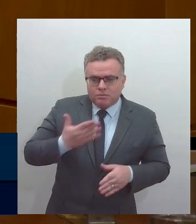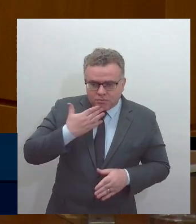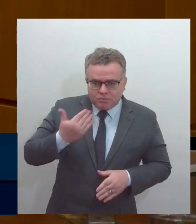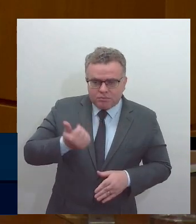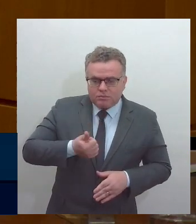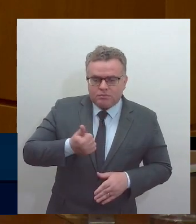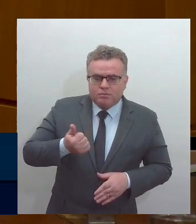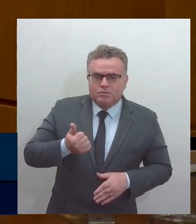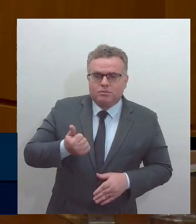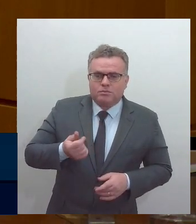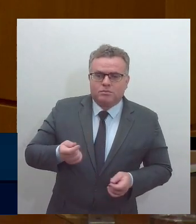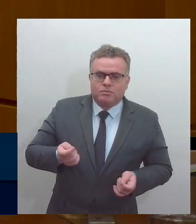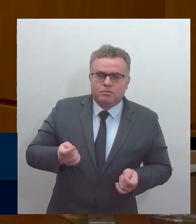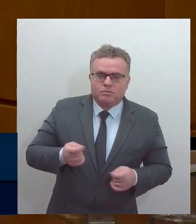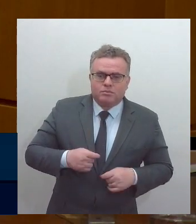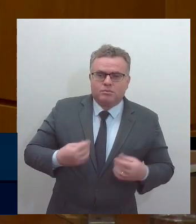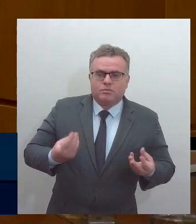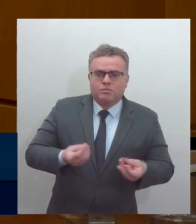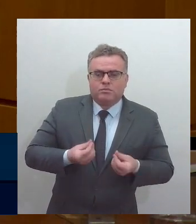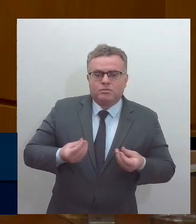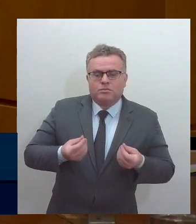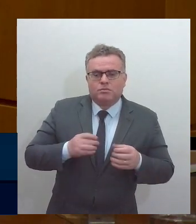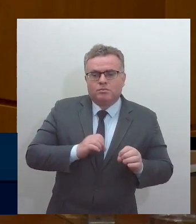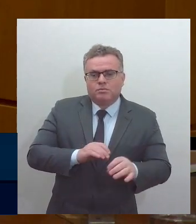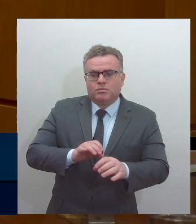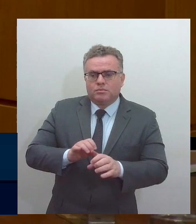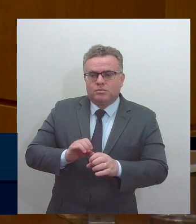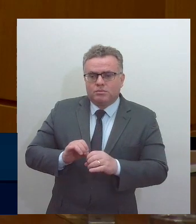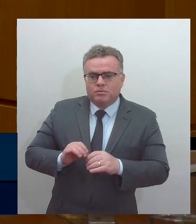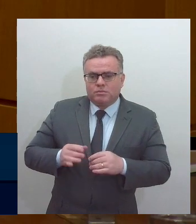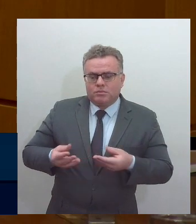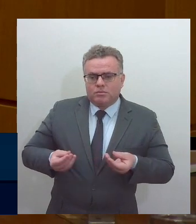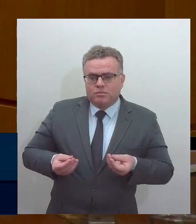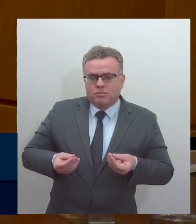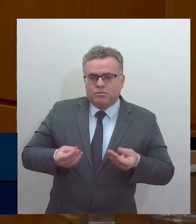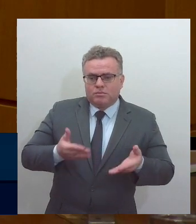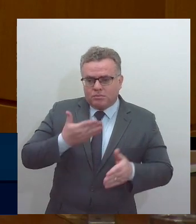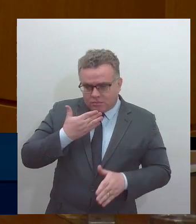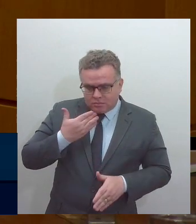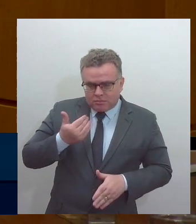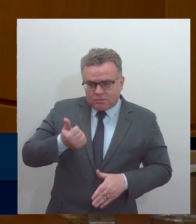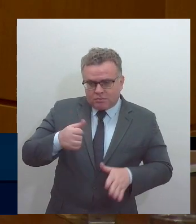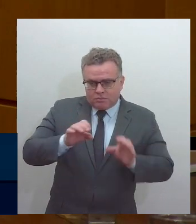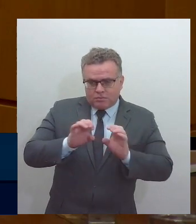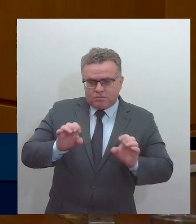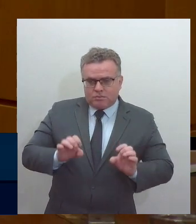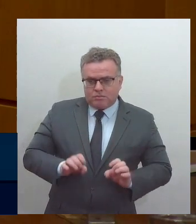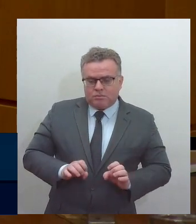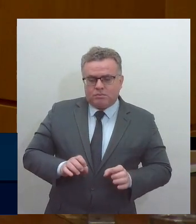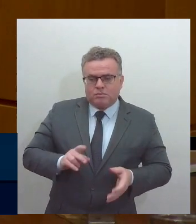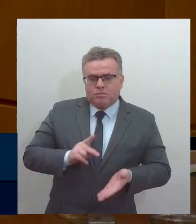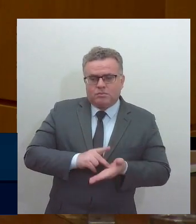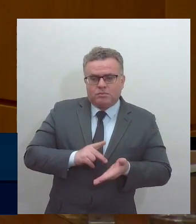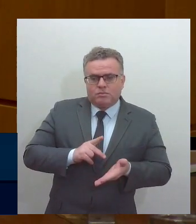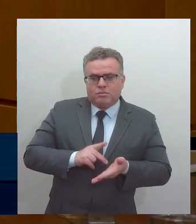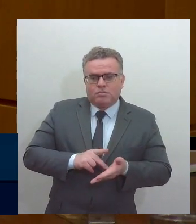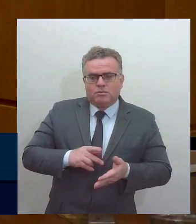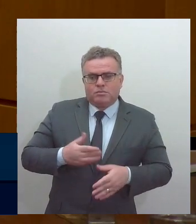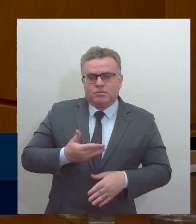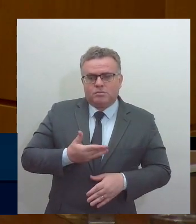ensino, dando uma melhor estrutura, tanto aos estudantes